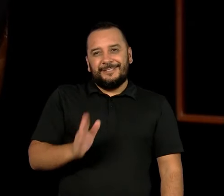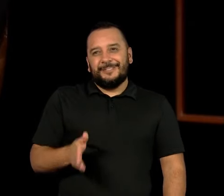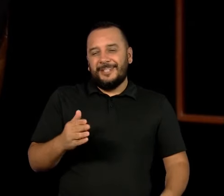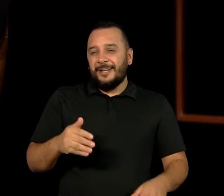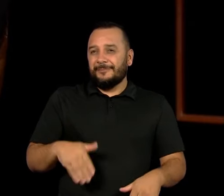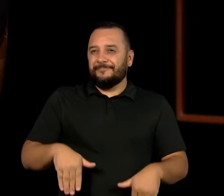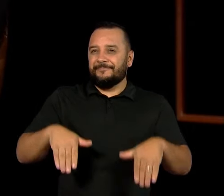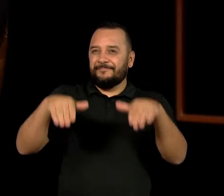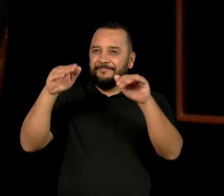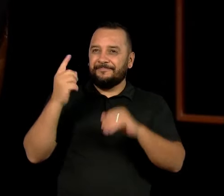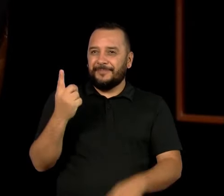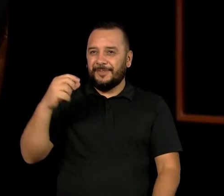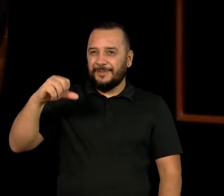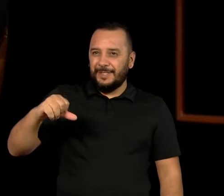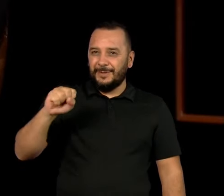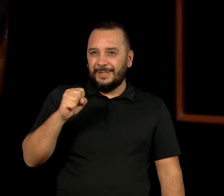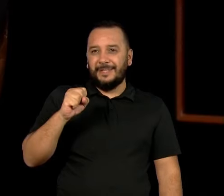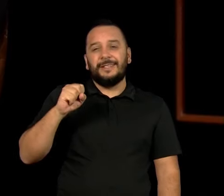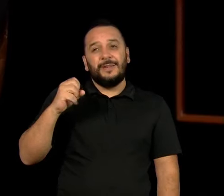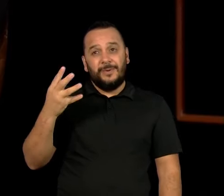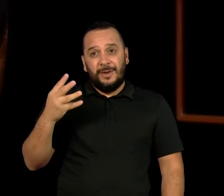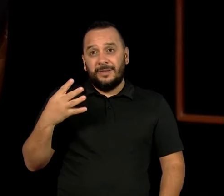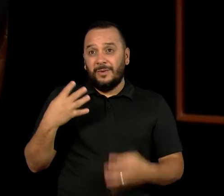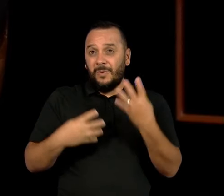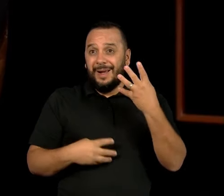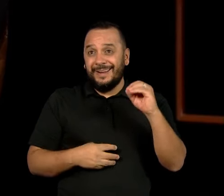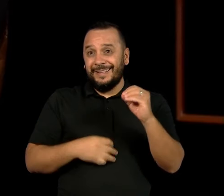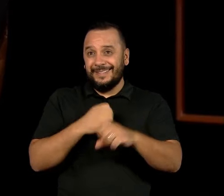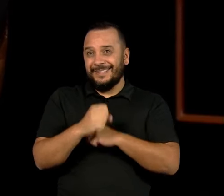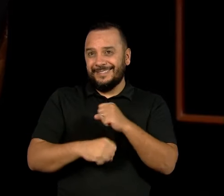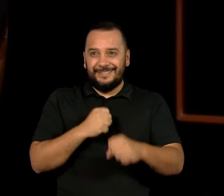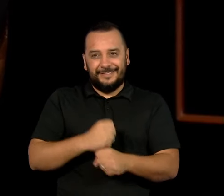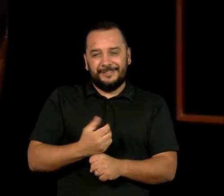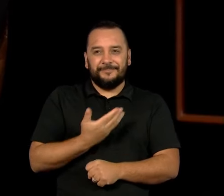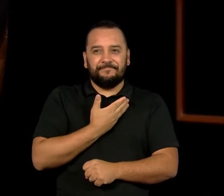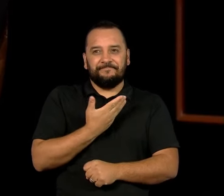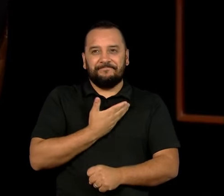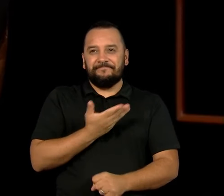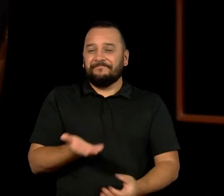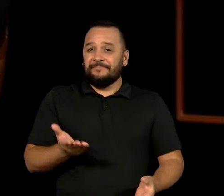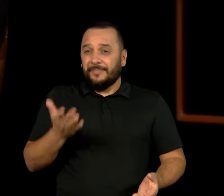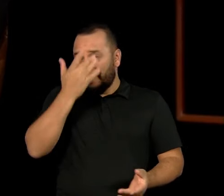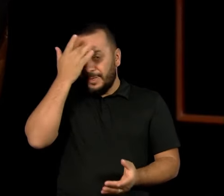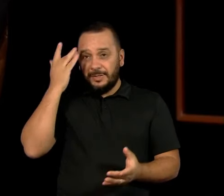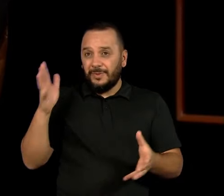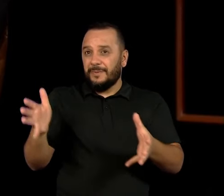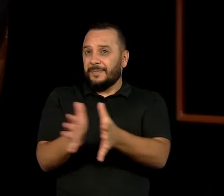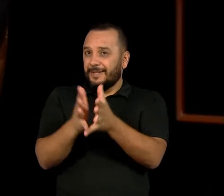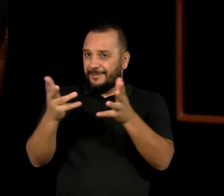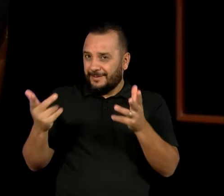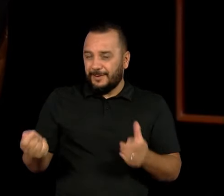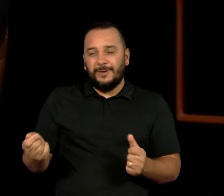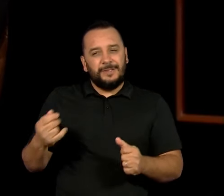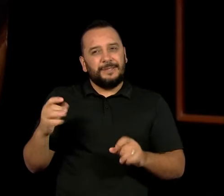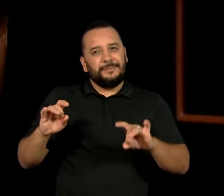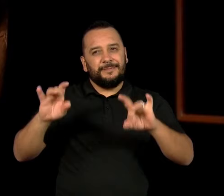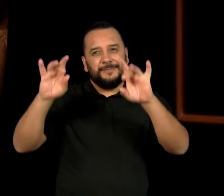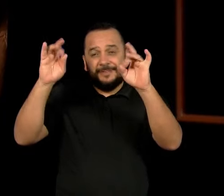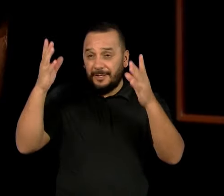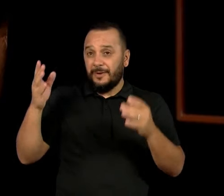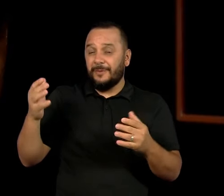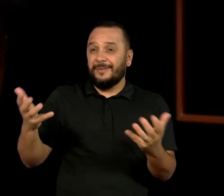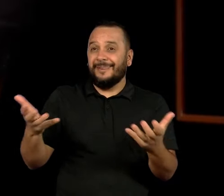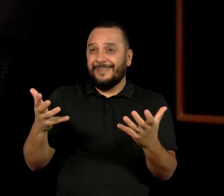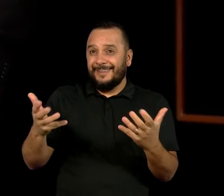desde 1984, 40 anos de amizade. É uma pessoa sensacional, fenomenal. Quero